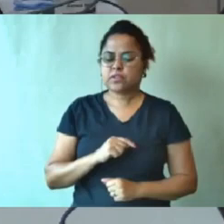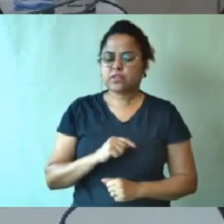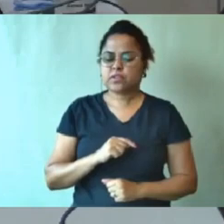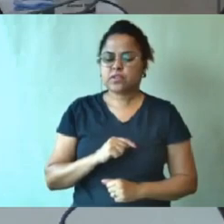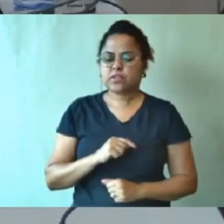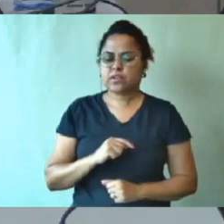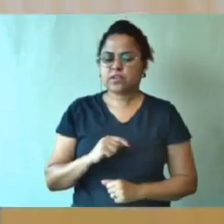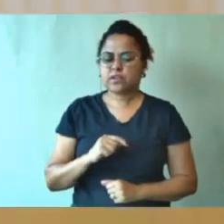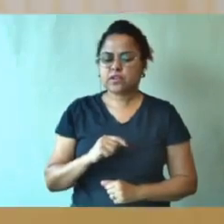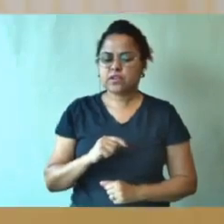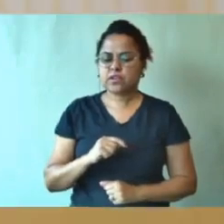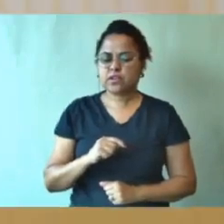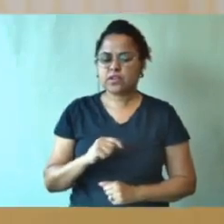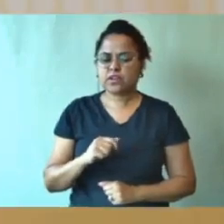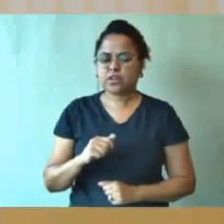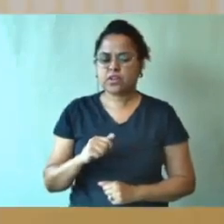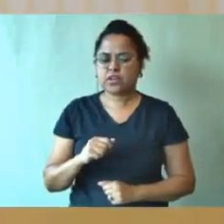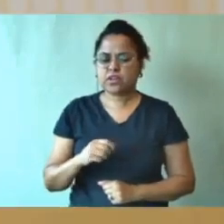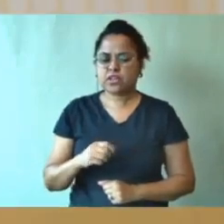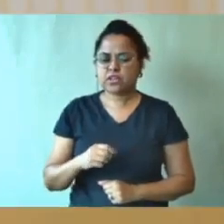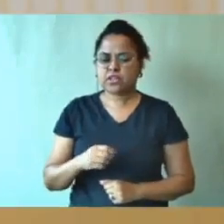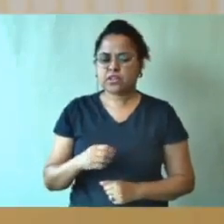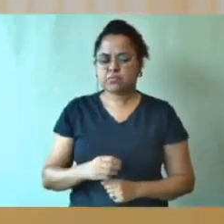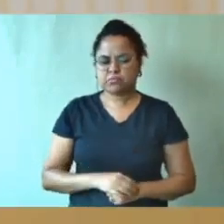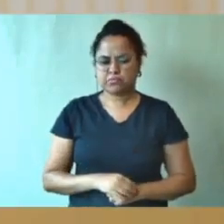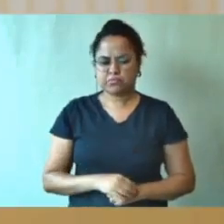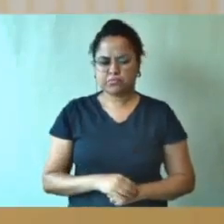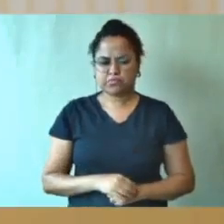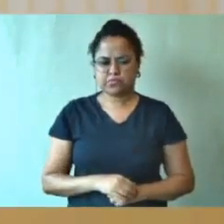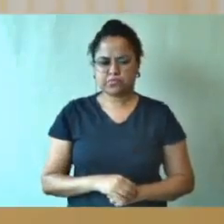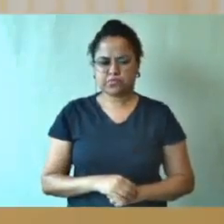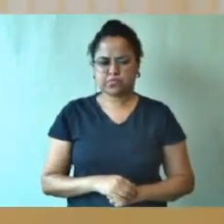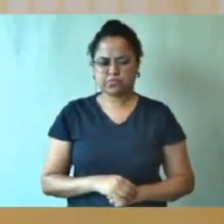hora que eu for falar, um passo um pouco.